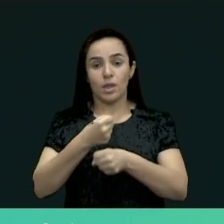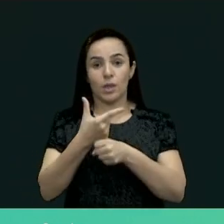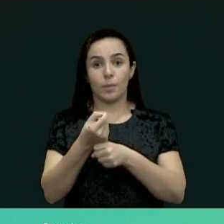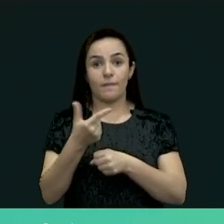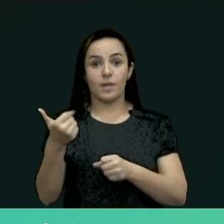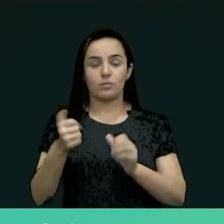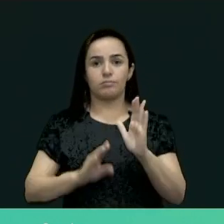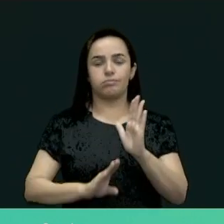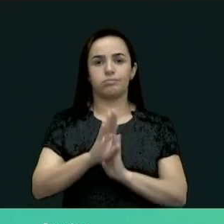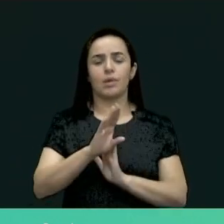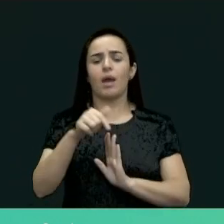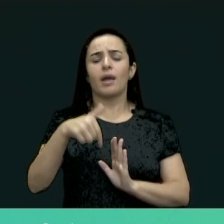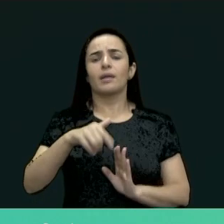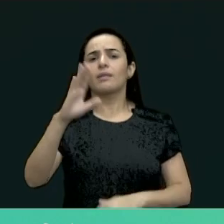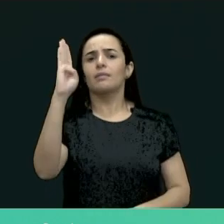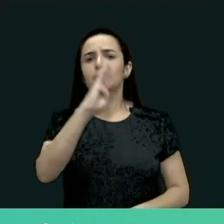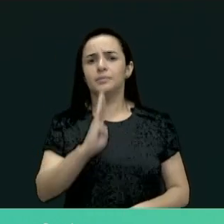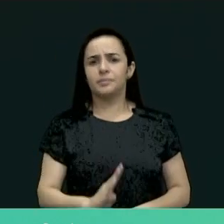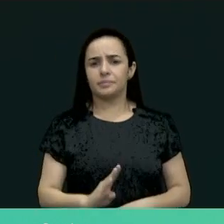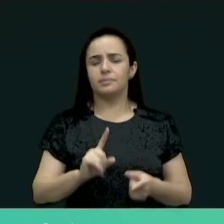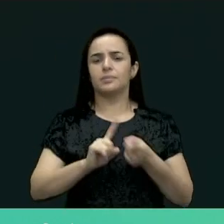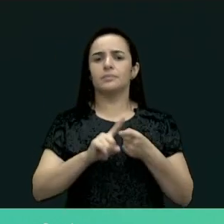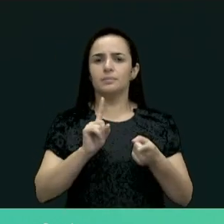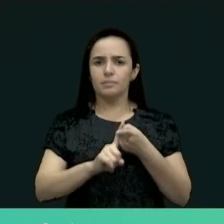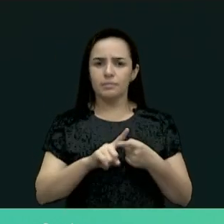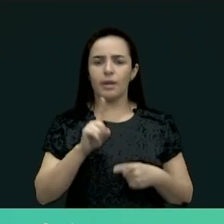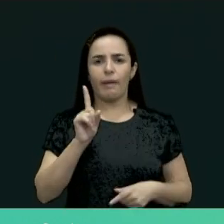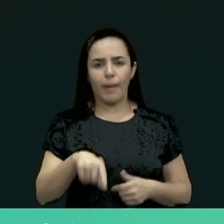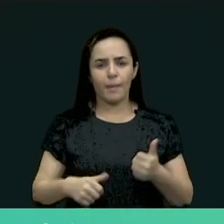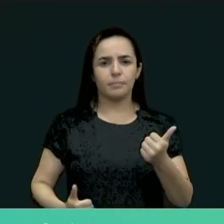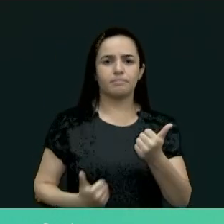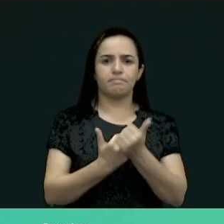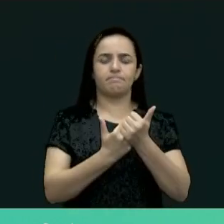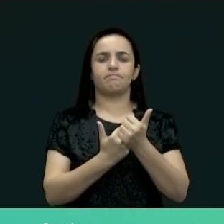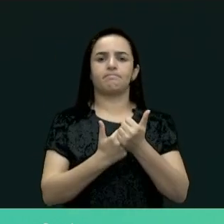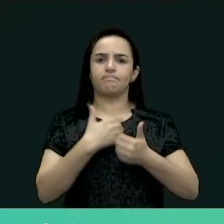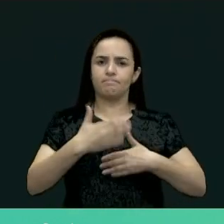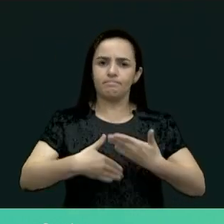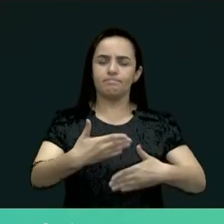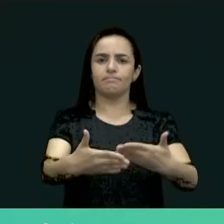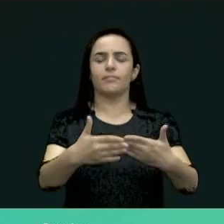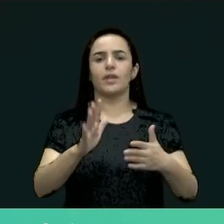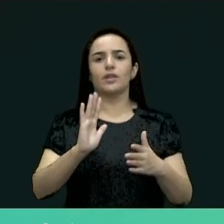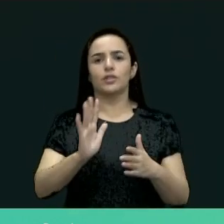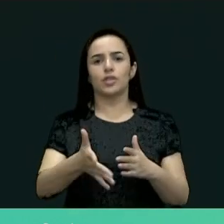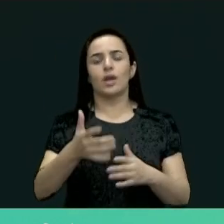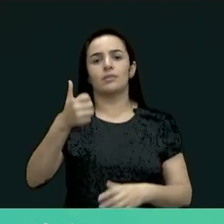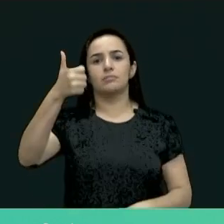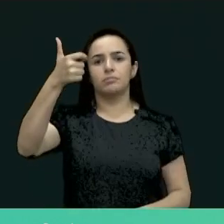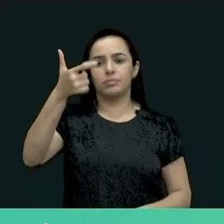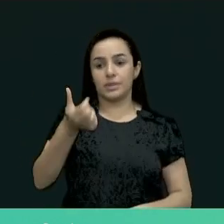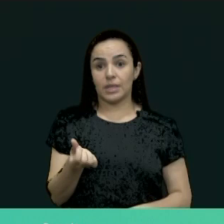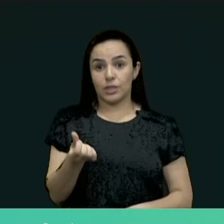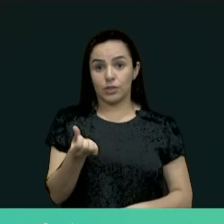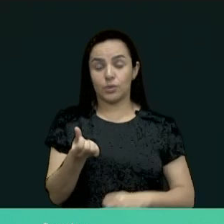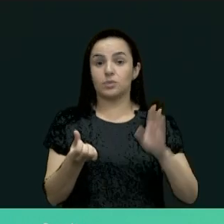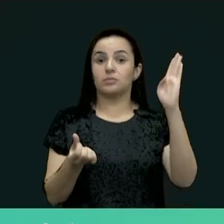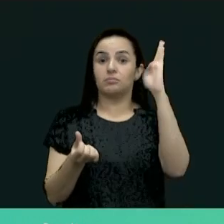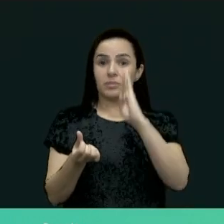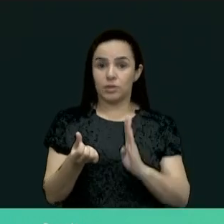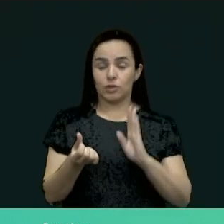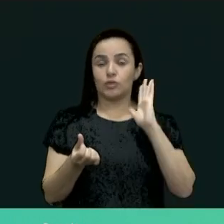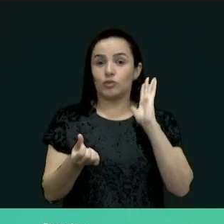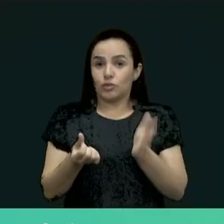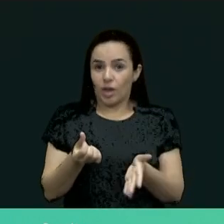Brasil, ele figura como um ator muito importante nesse processo, porque ele já é o sexto país em capacidade